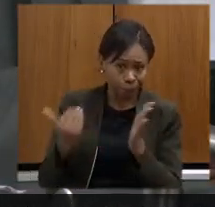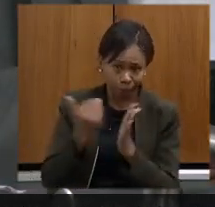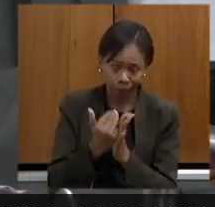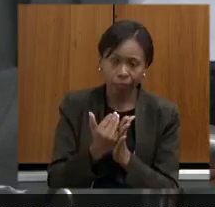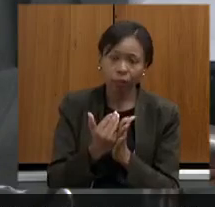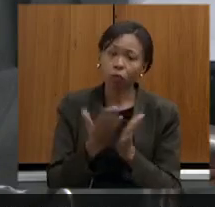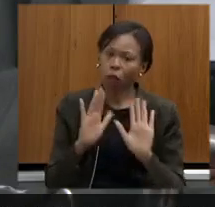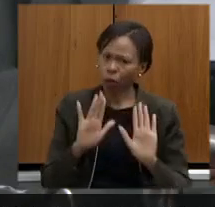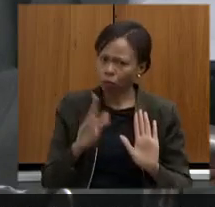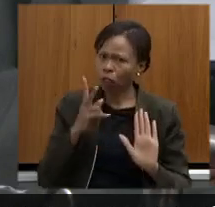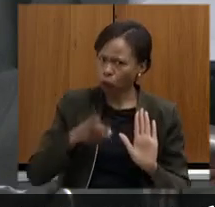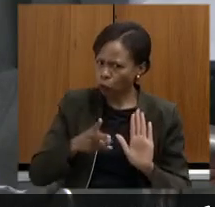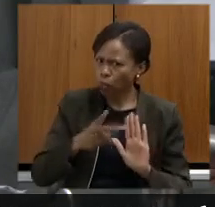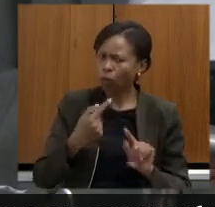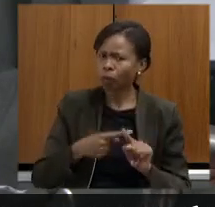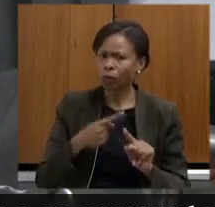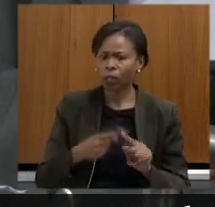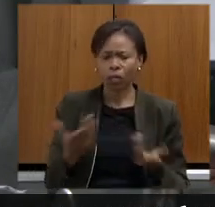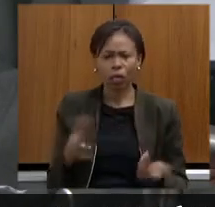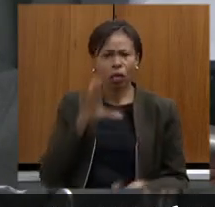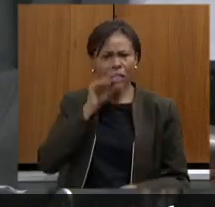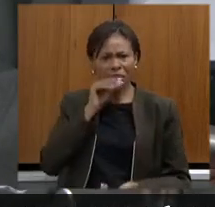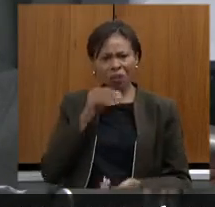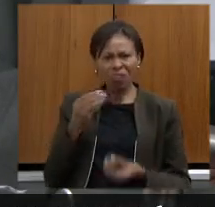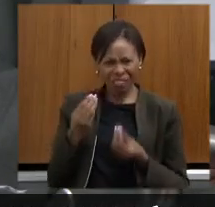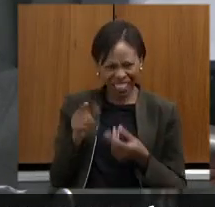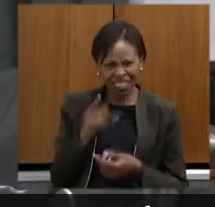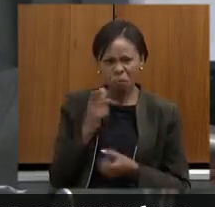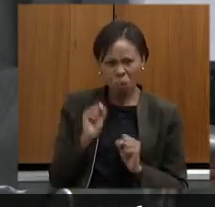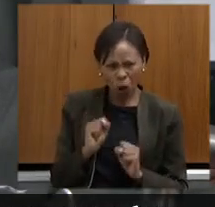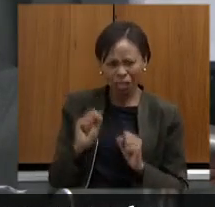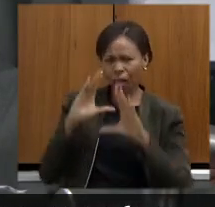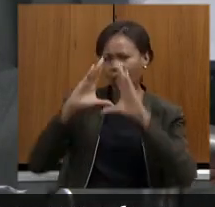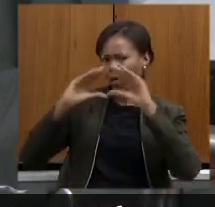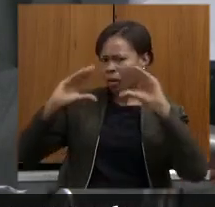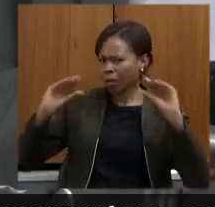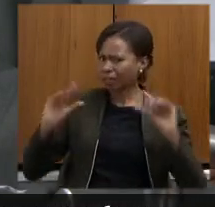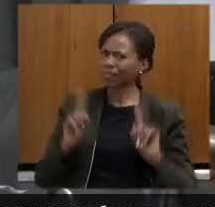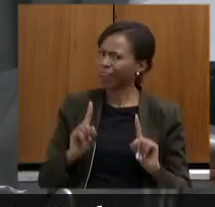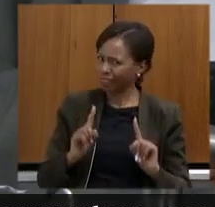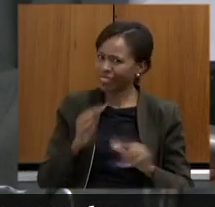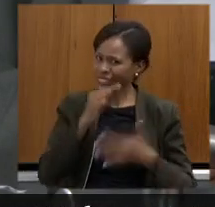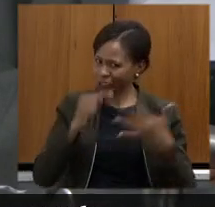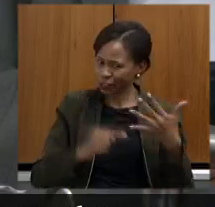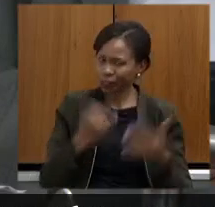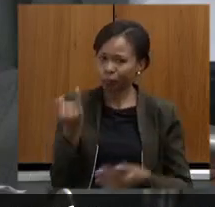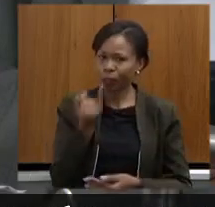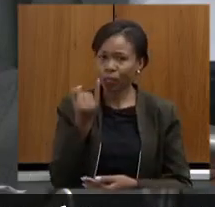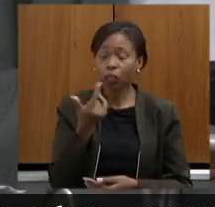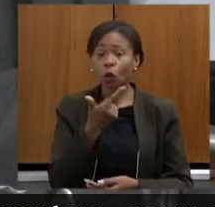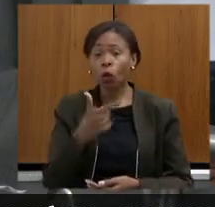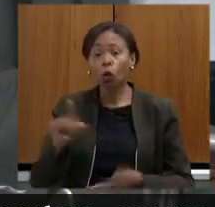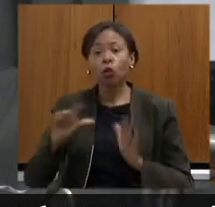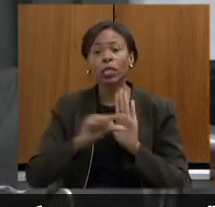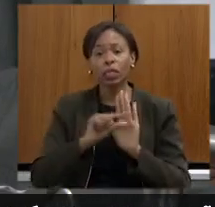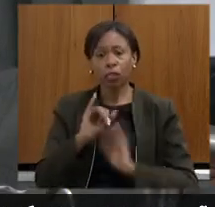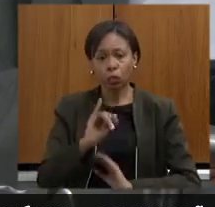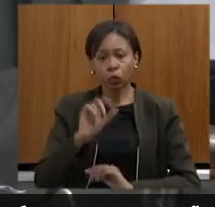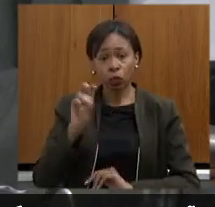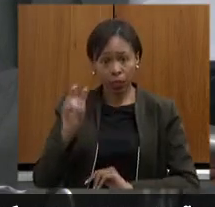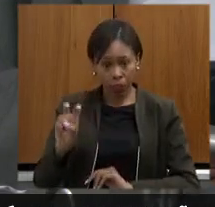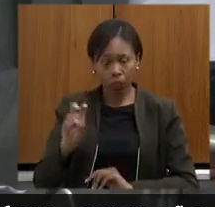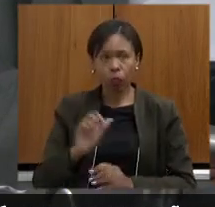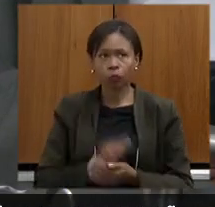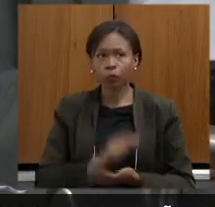eu acho que não é possível dizer que o servidor que ele pode ficar tranquilo essas coisas todas elas são são importantes e ainda não esse o suquinho ele traz